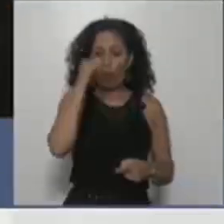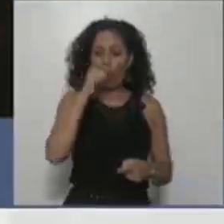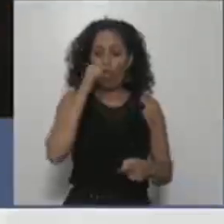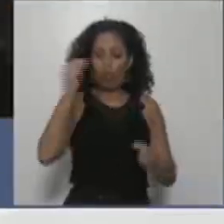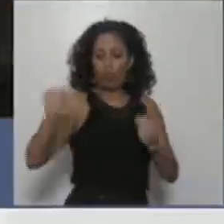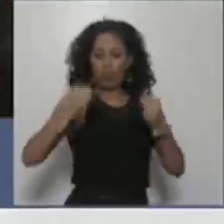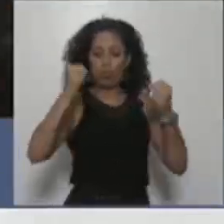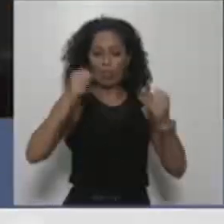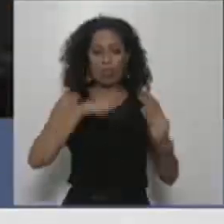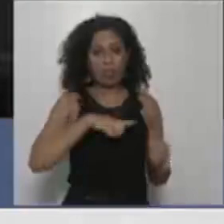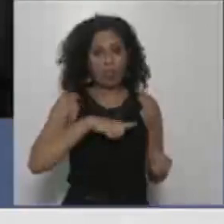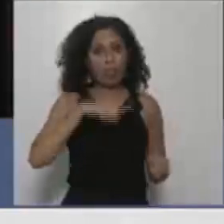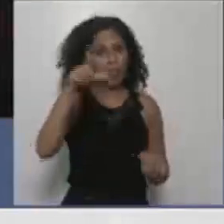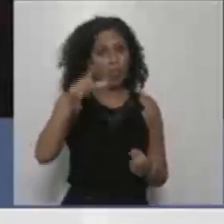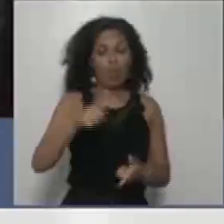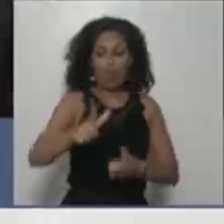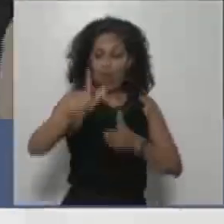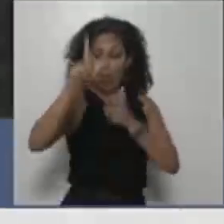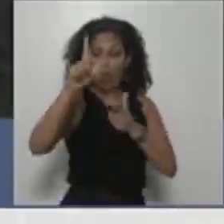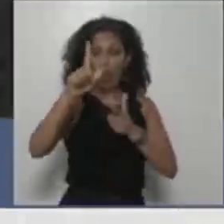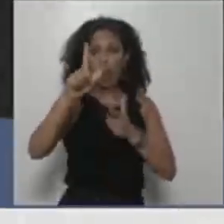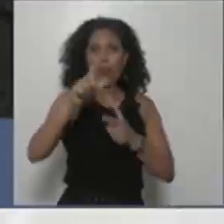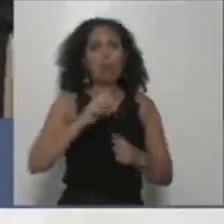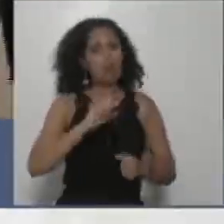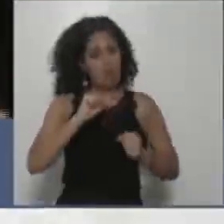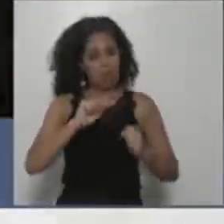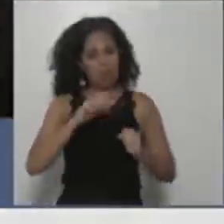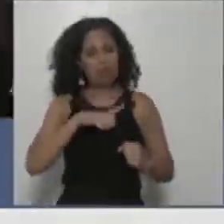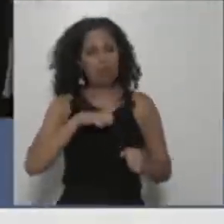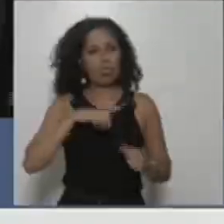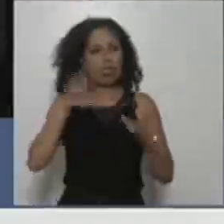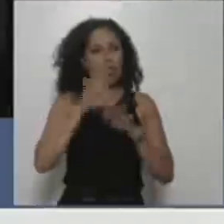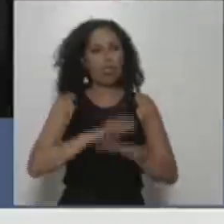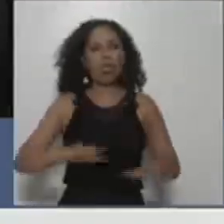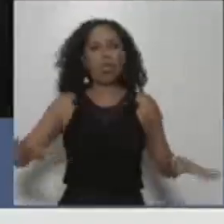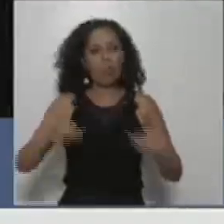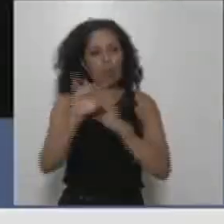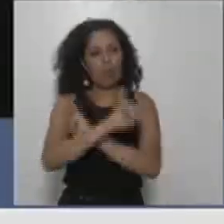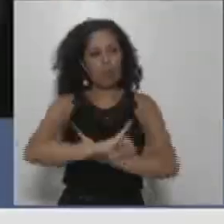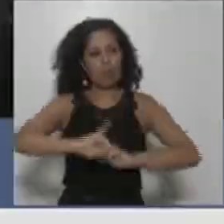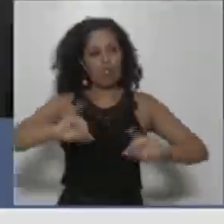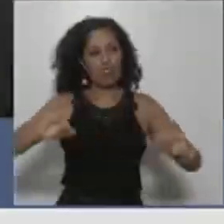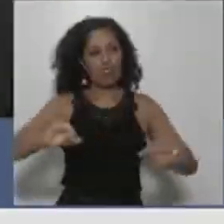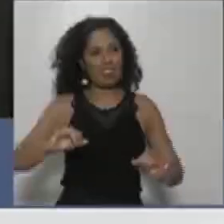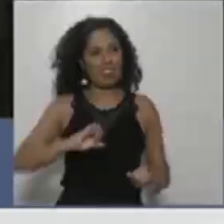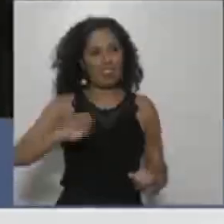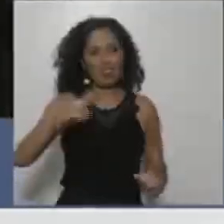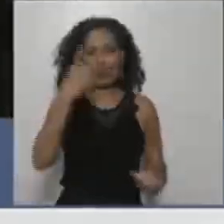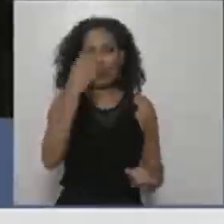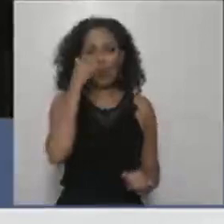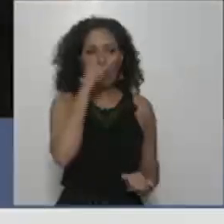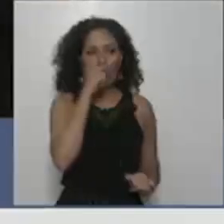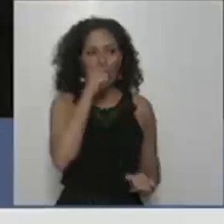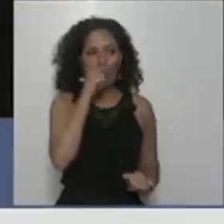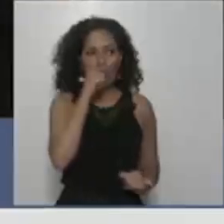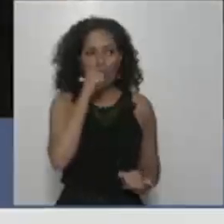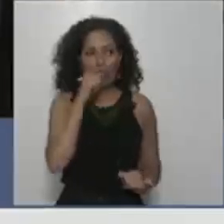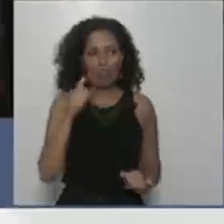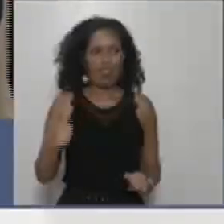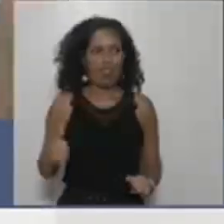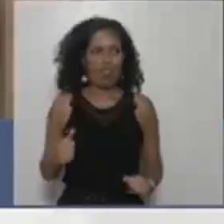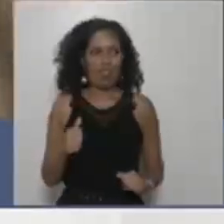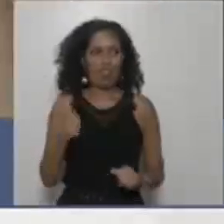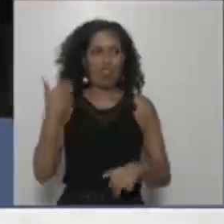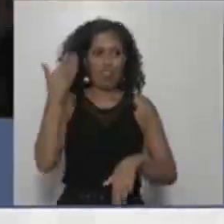que tem chance de reação, é aquela que tem a tranquilidade de denunciar. Então, se uma mulher está no coletivo e